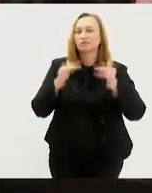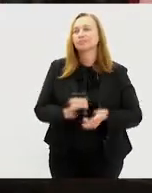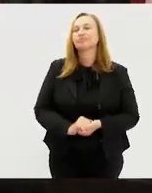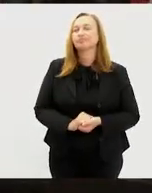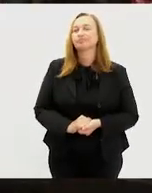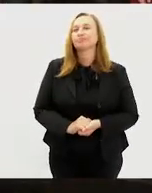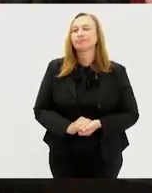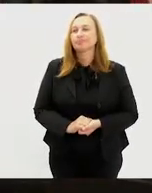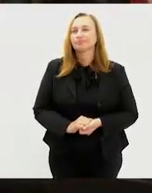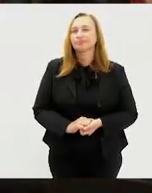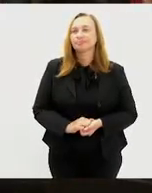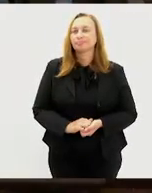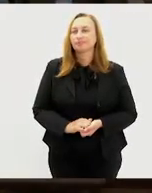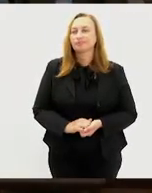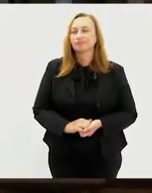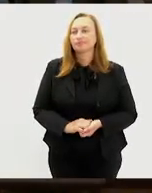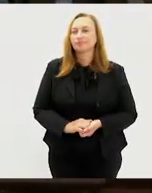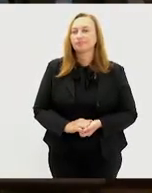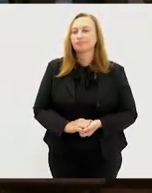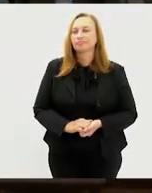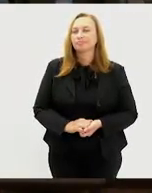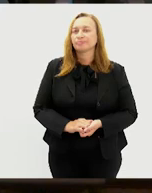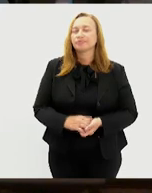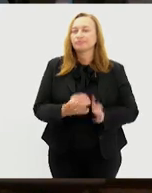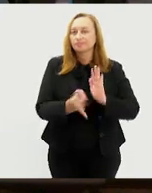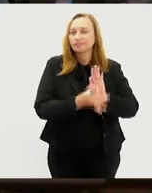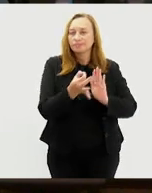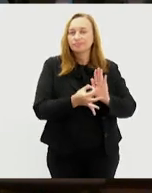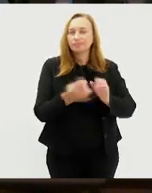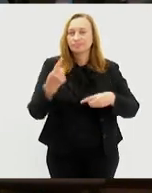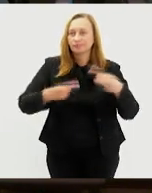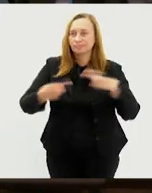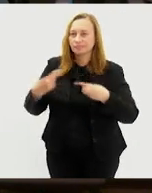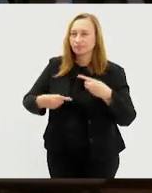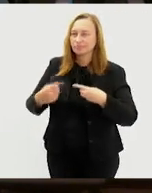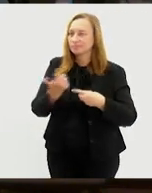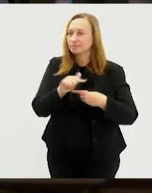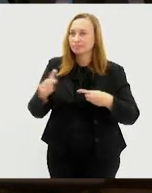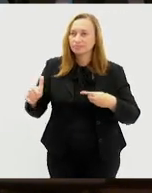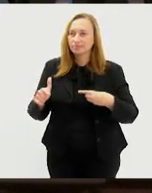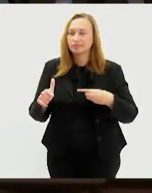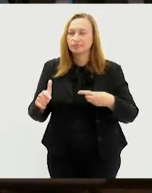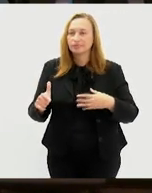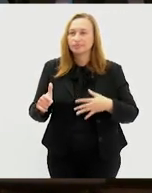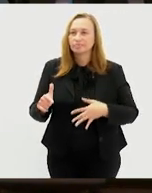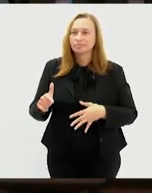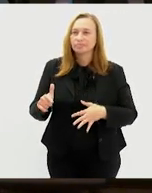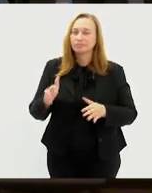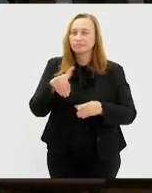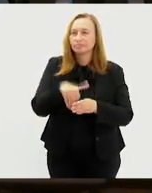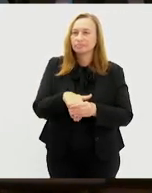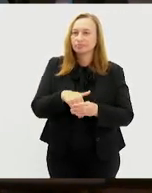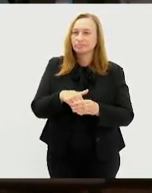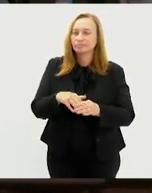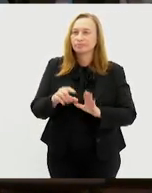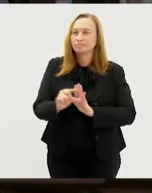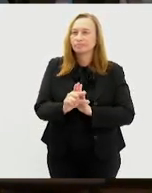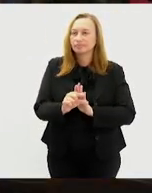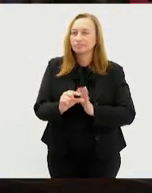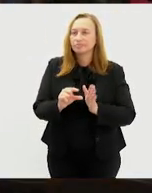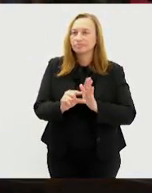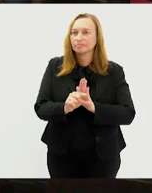favorável com os pareceres emitido em discussão nãoo que quer discutir presente em votação as emendas da